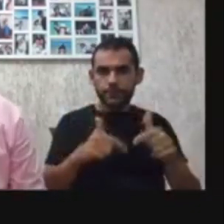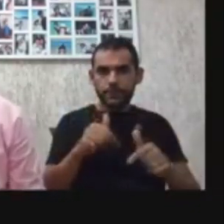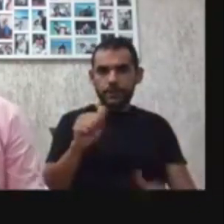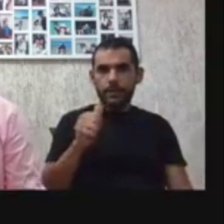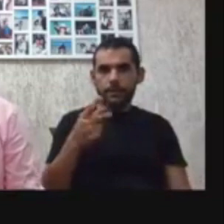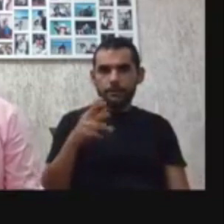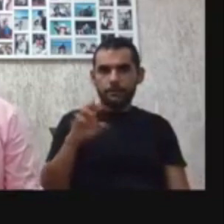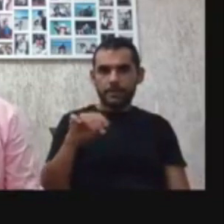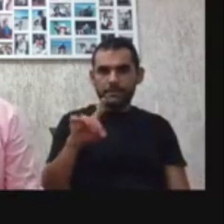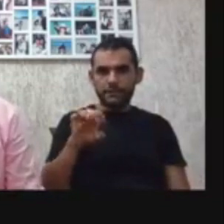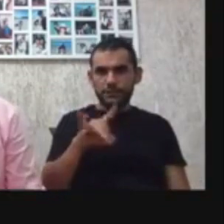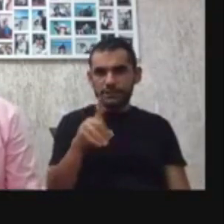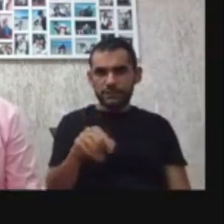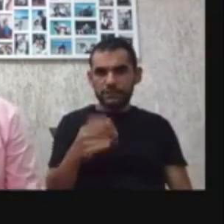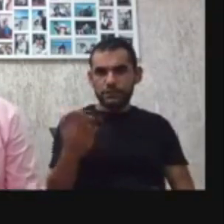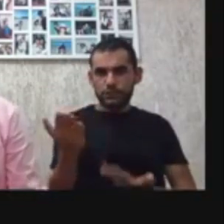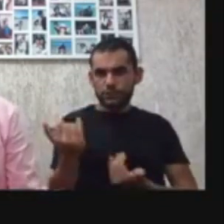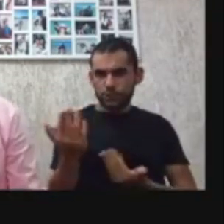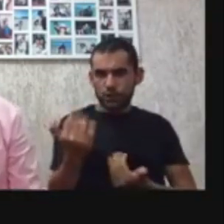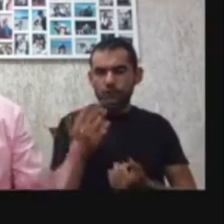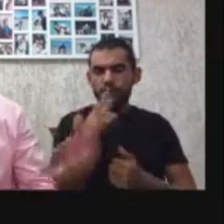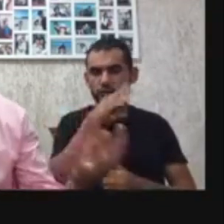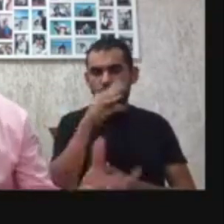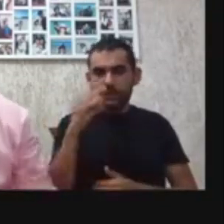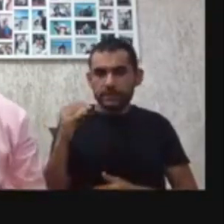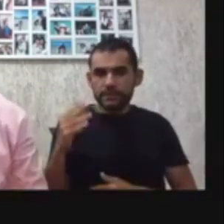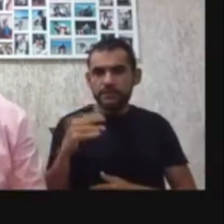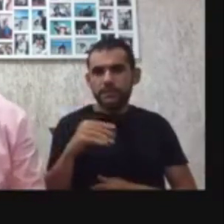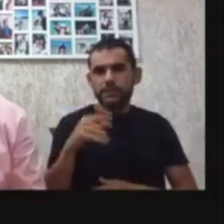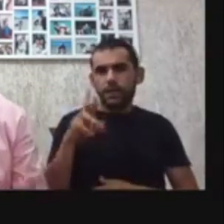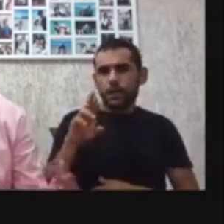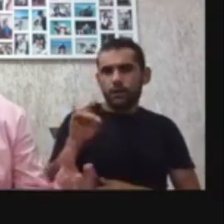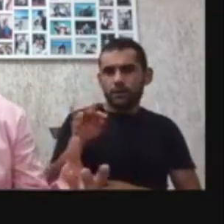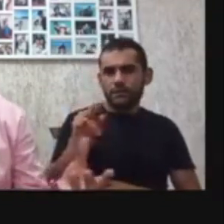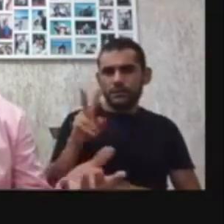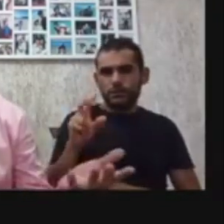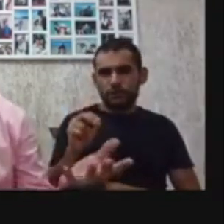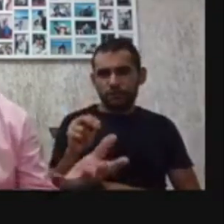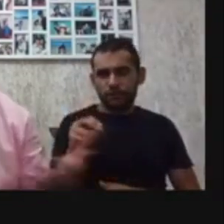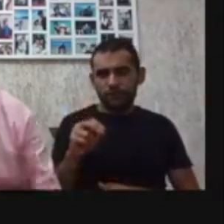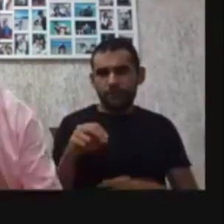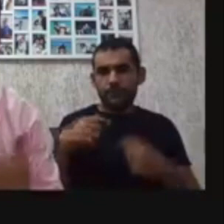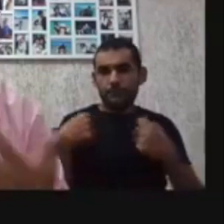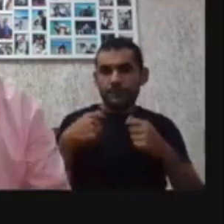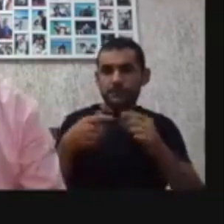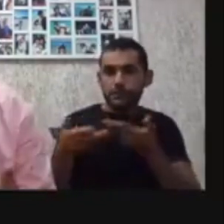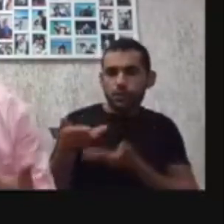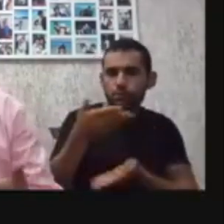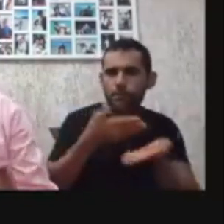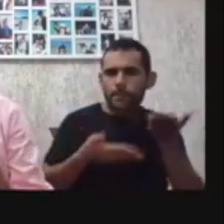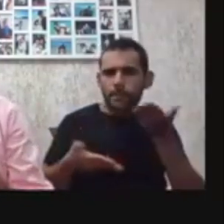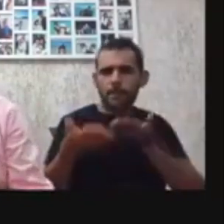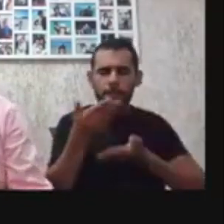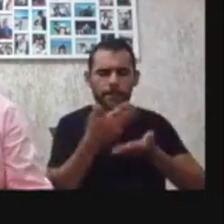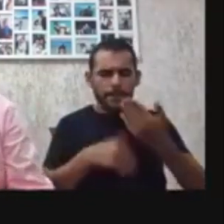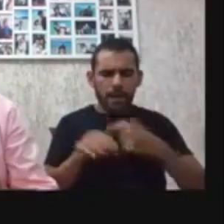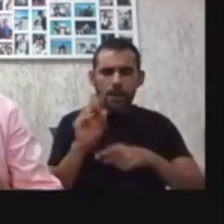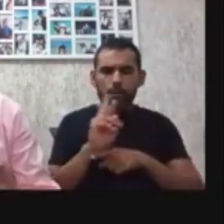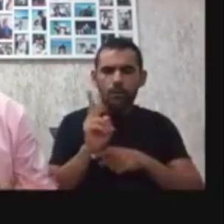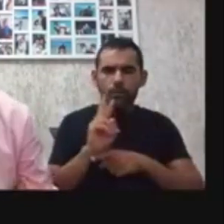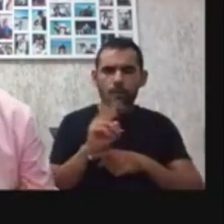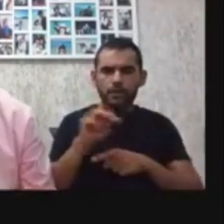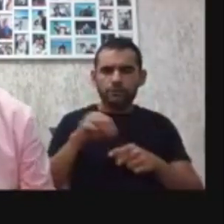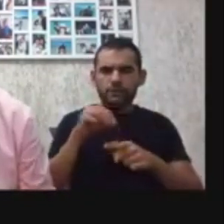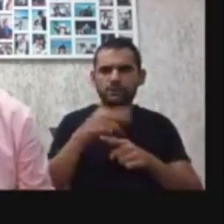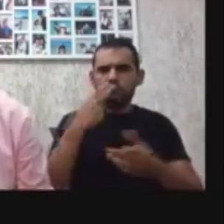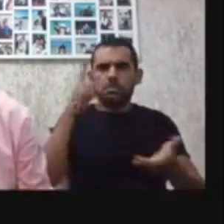aprendiz, do jovem, do adolescente, você entendeu? E esse rotativo, ele tem que conversar mais, né, com a Guarda Municipal e não